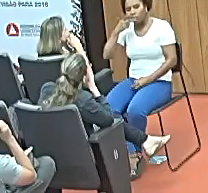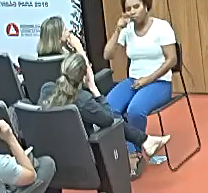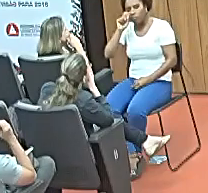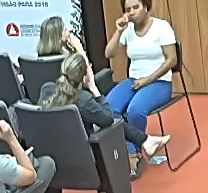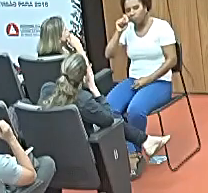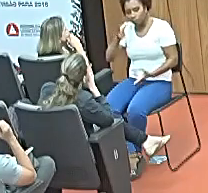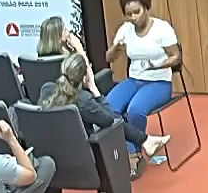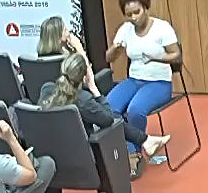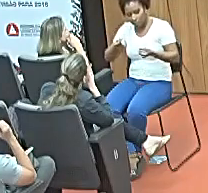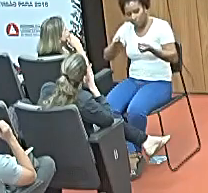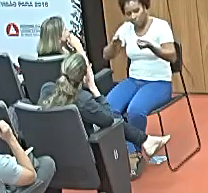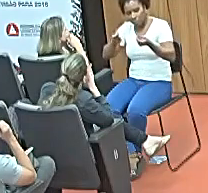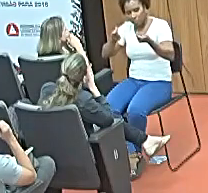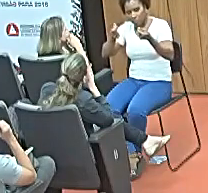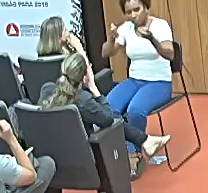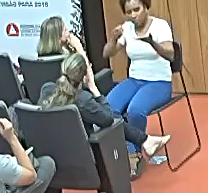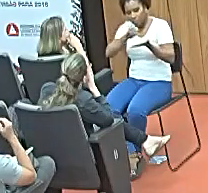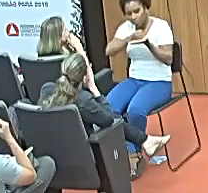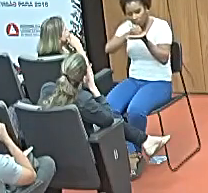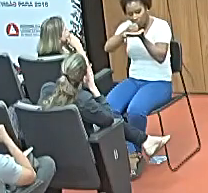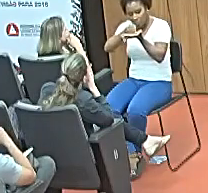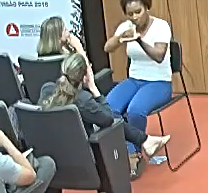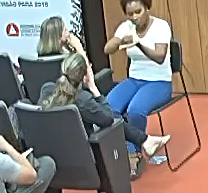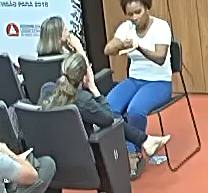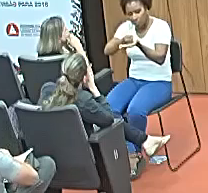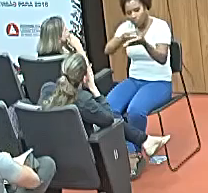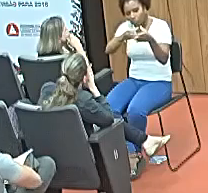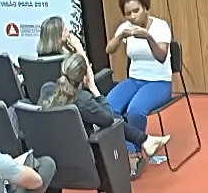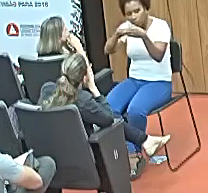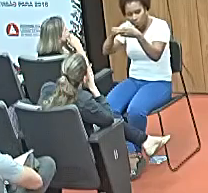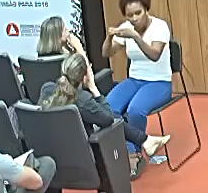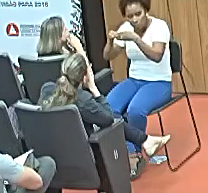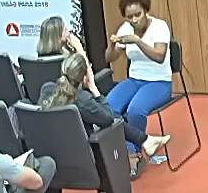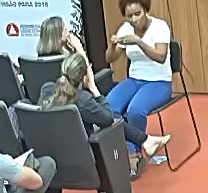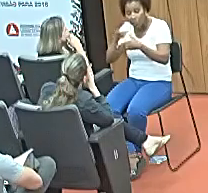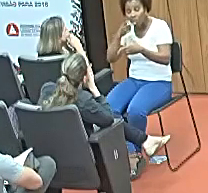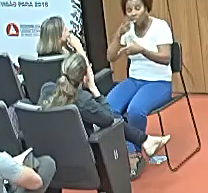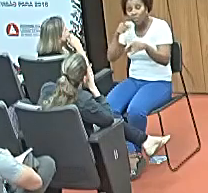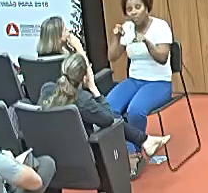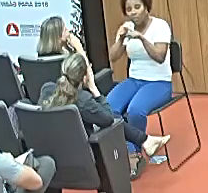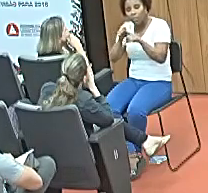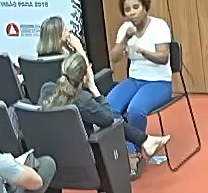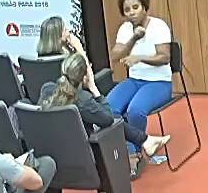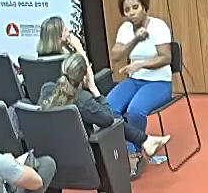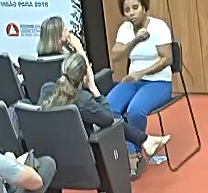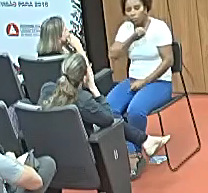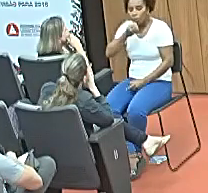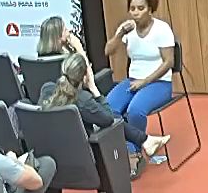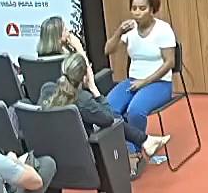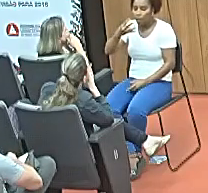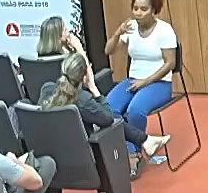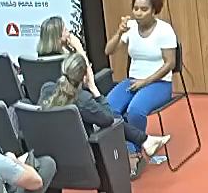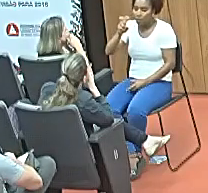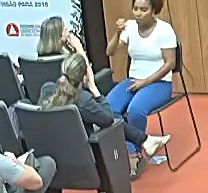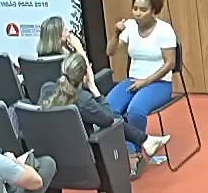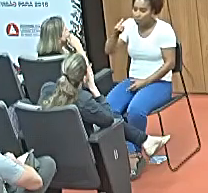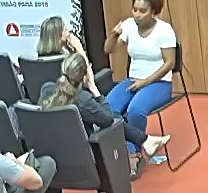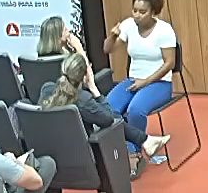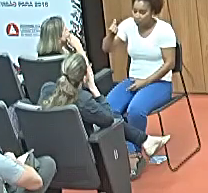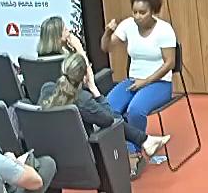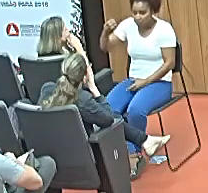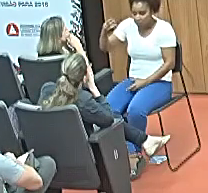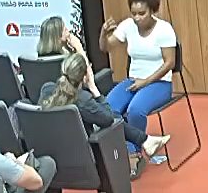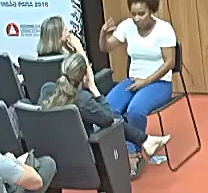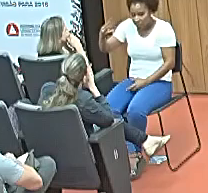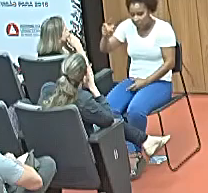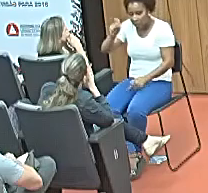produtivas também ampliação das metas da ação 4564 estruturação e manutenção